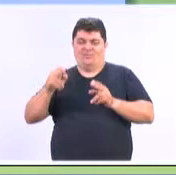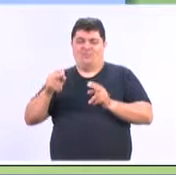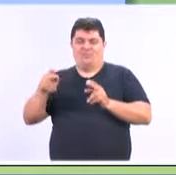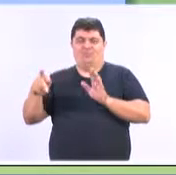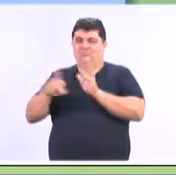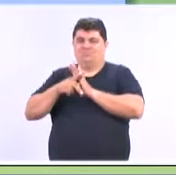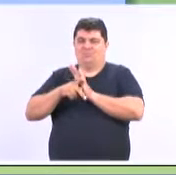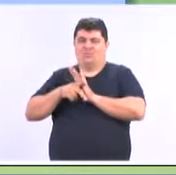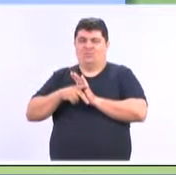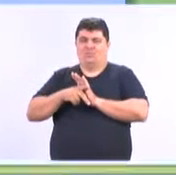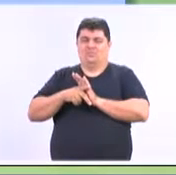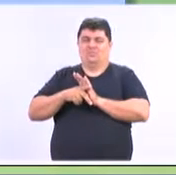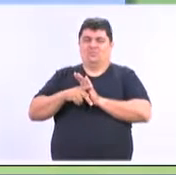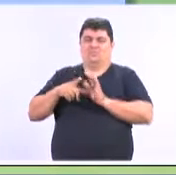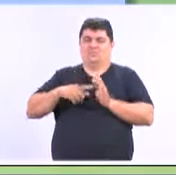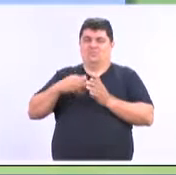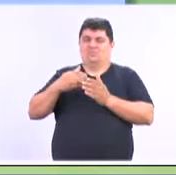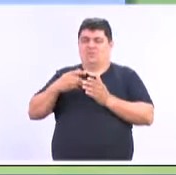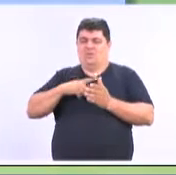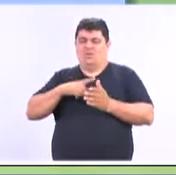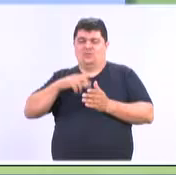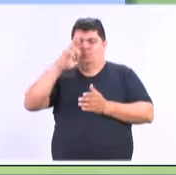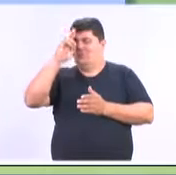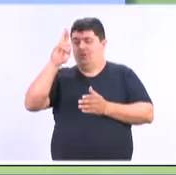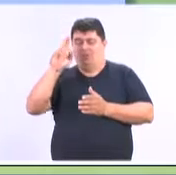quem possui qualquer parte da empresa.